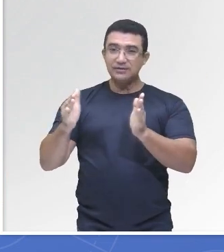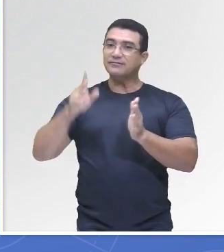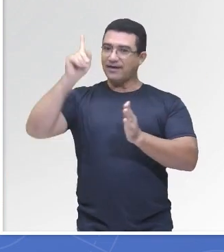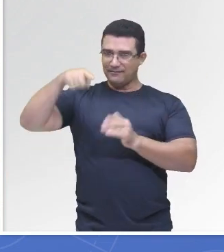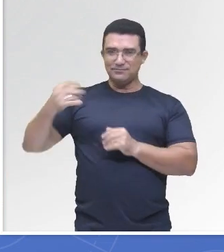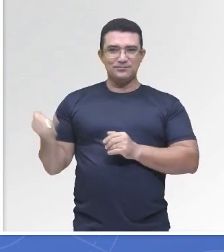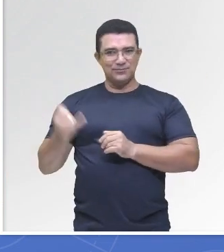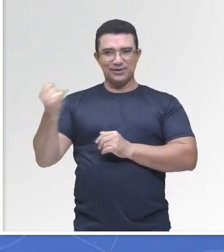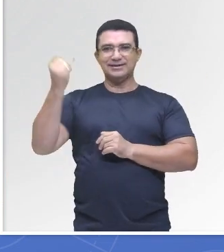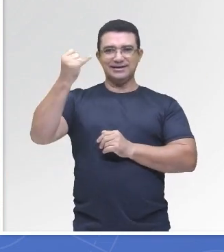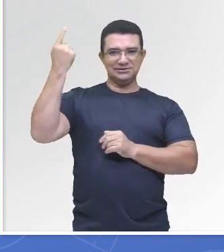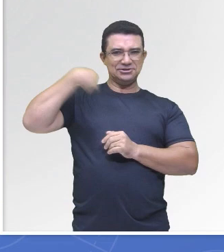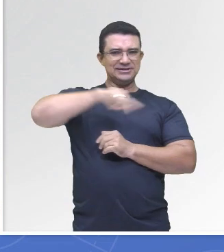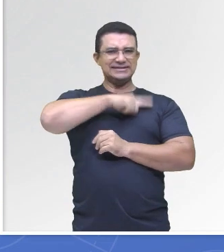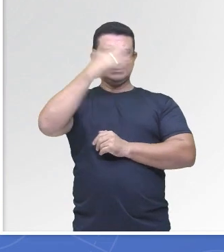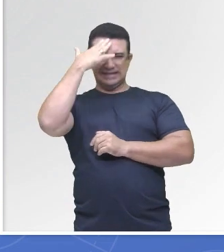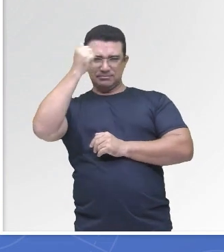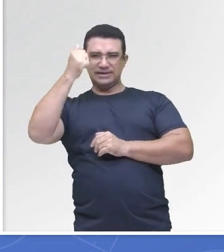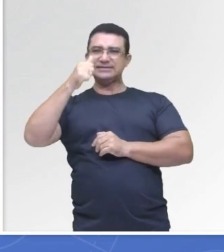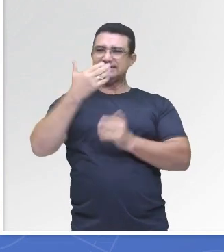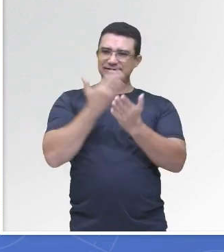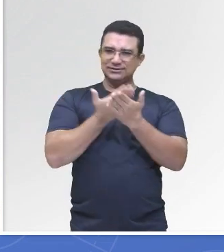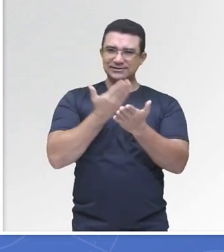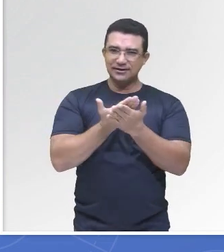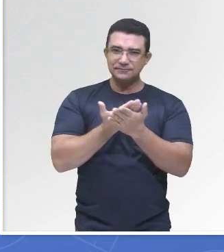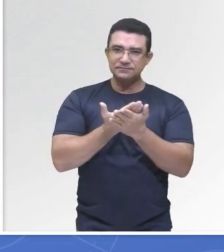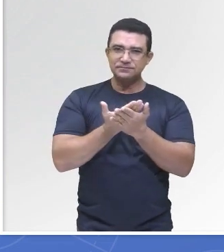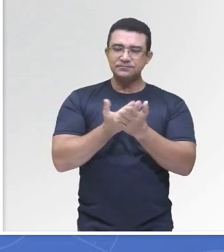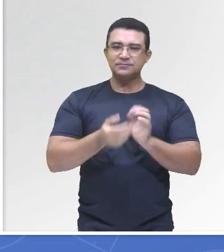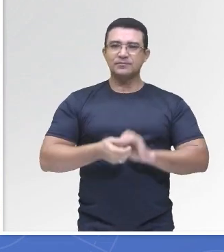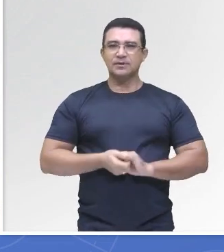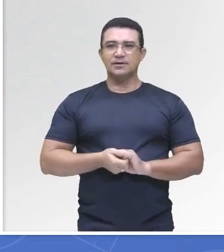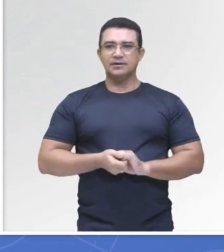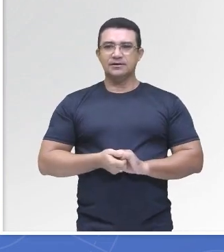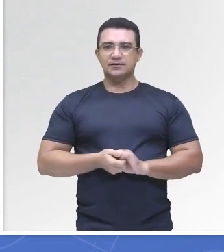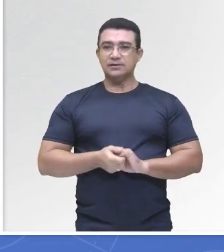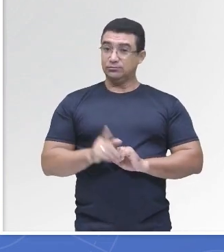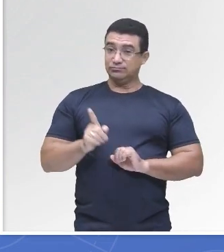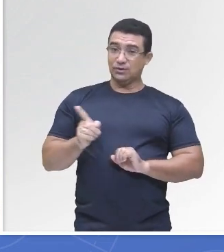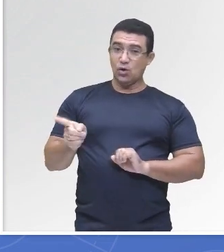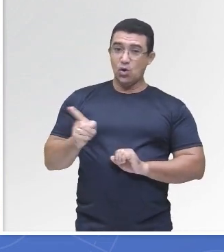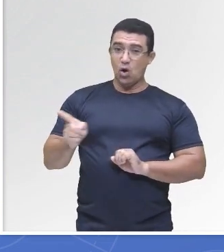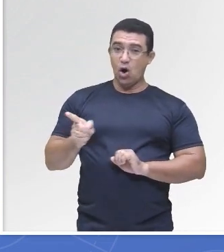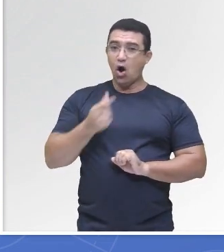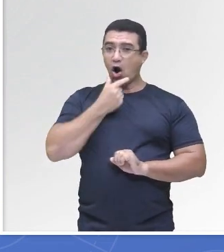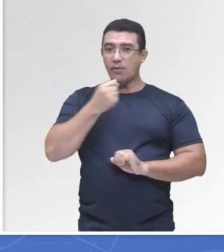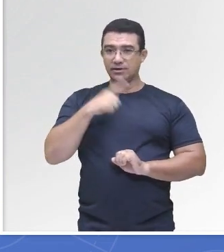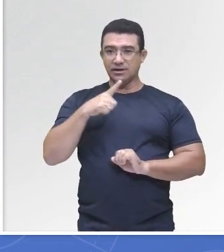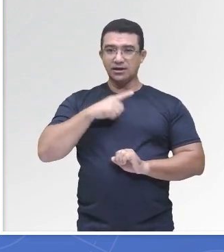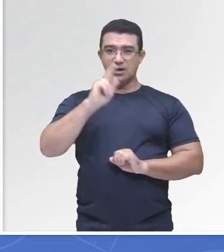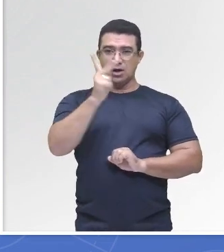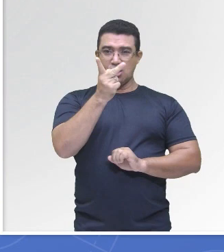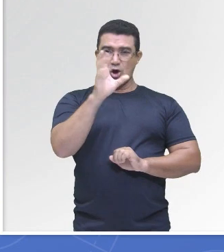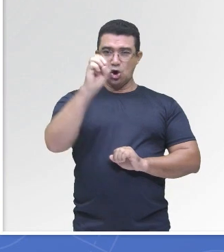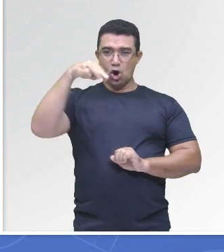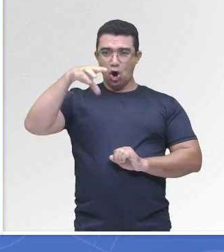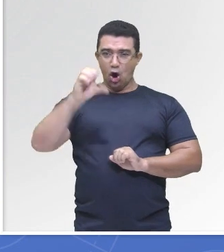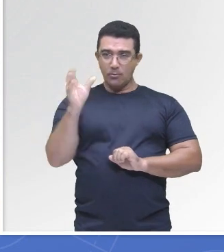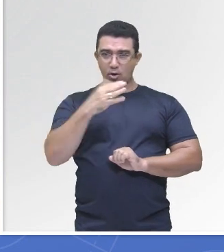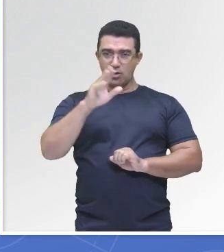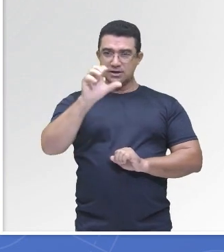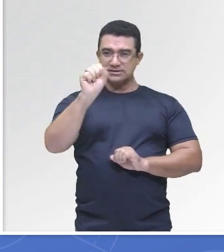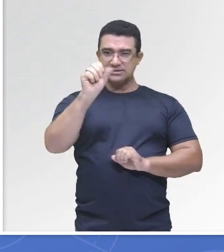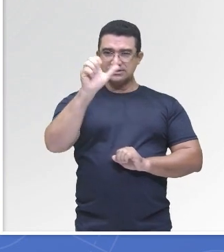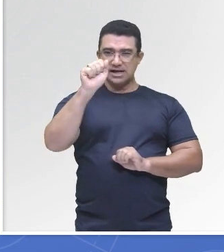certo? E lá na ponta a gente tem a nossa espécie, o Homo sapiens,